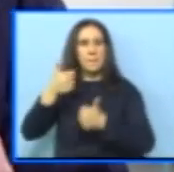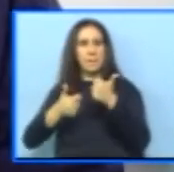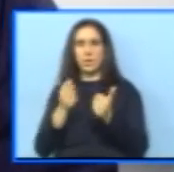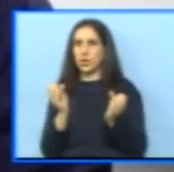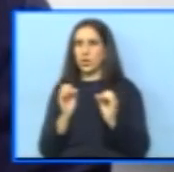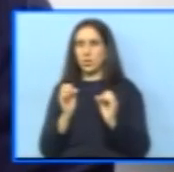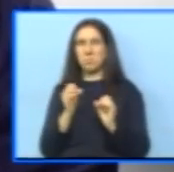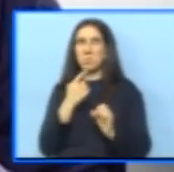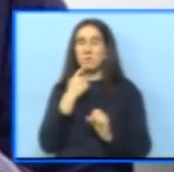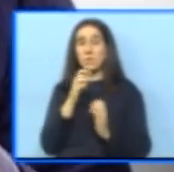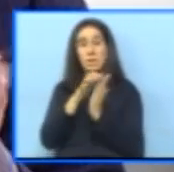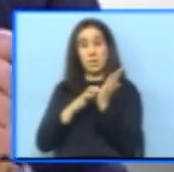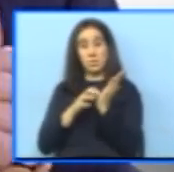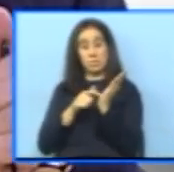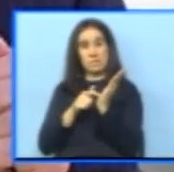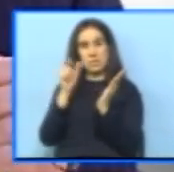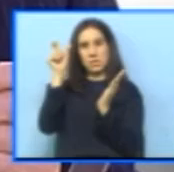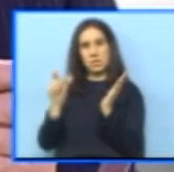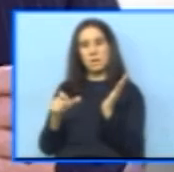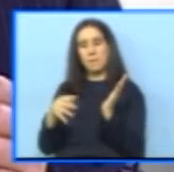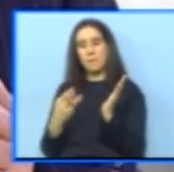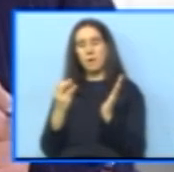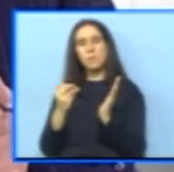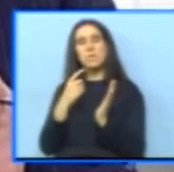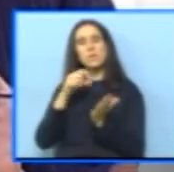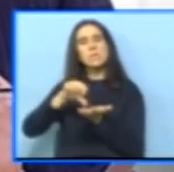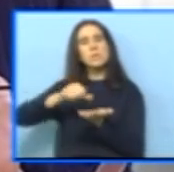texto, centra isso tudo no mistério de Cristo.